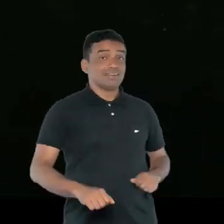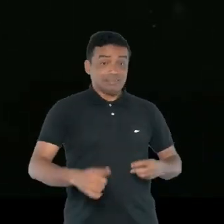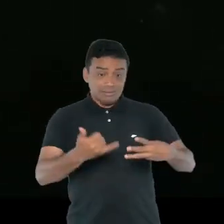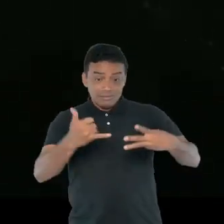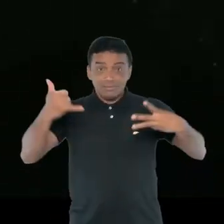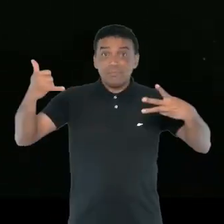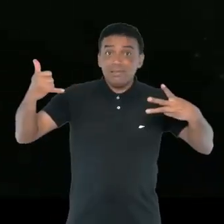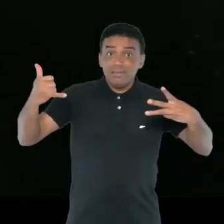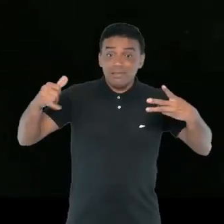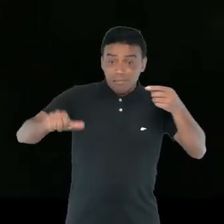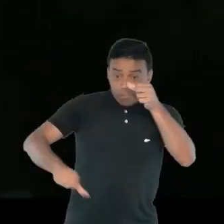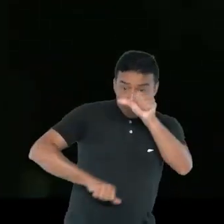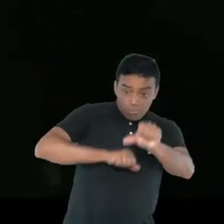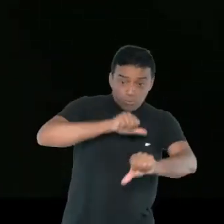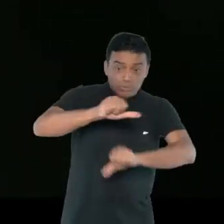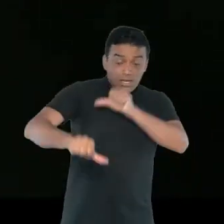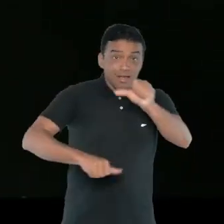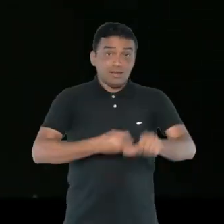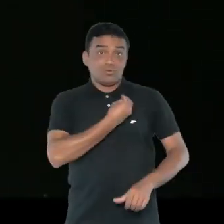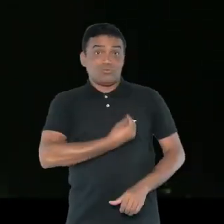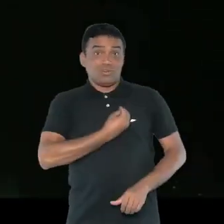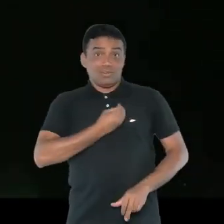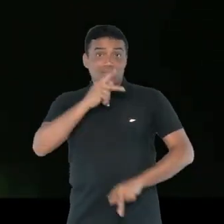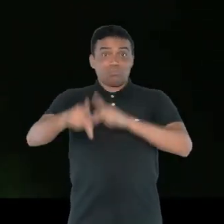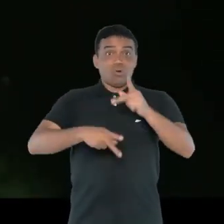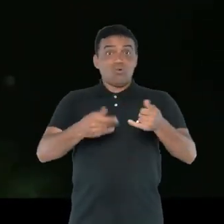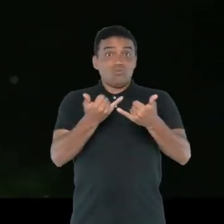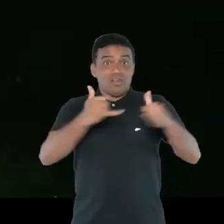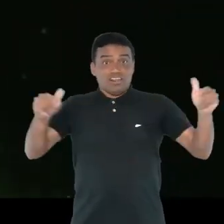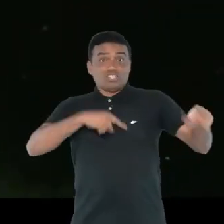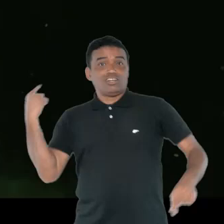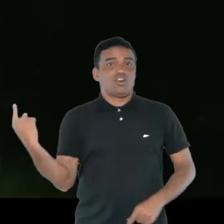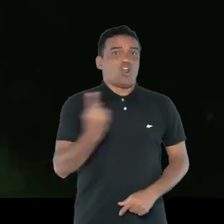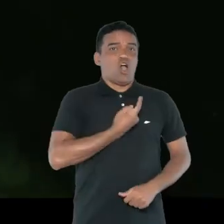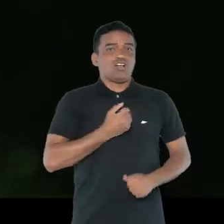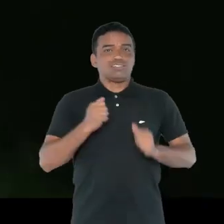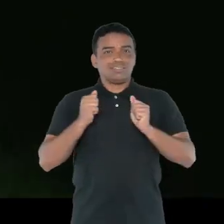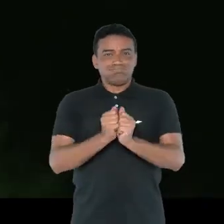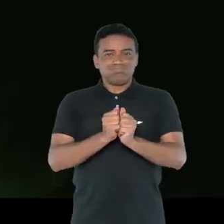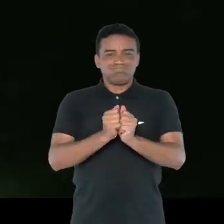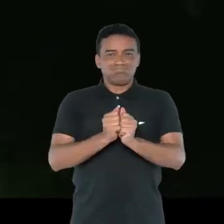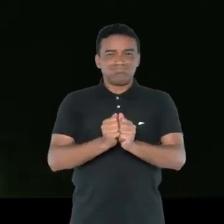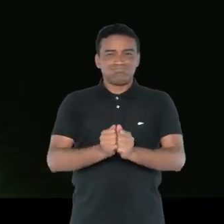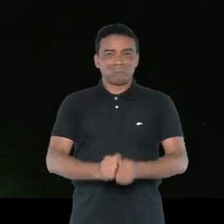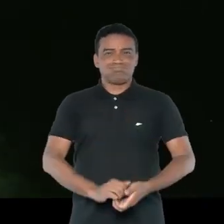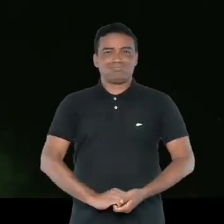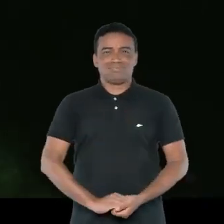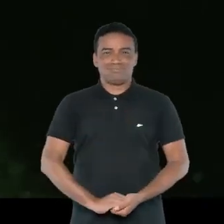CEMIG, transformando vidas com a nossa energia.